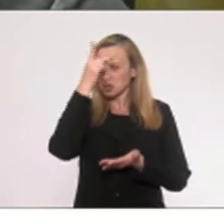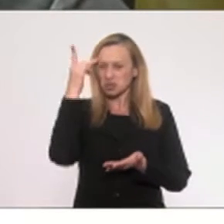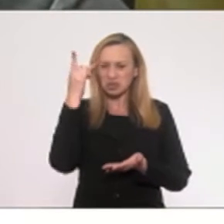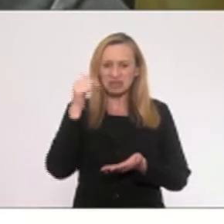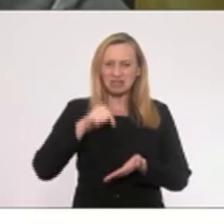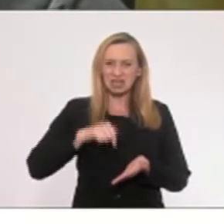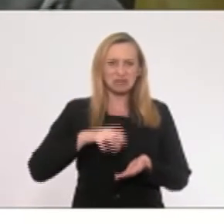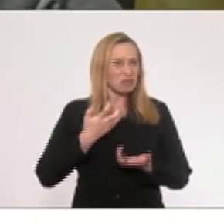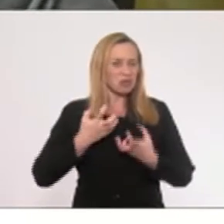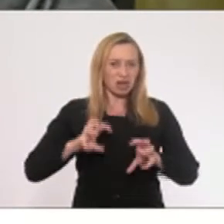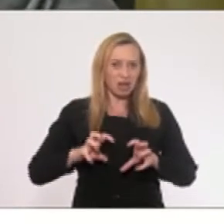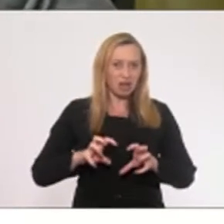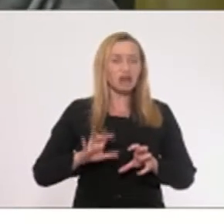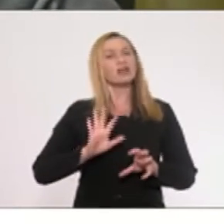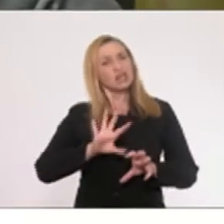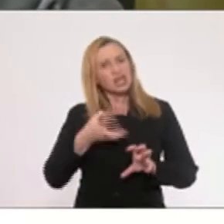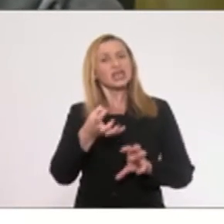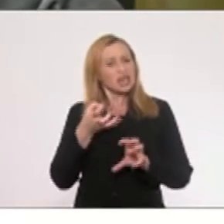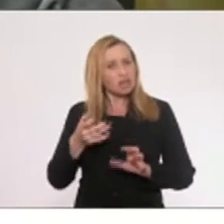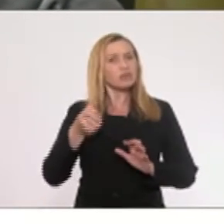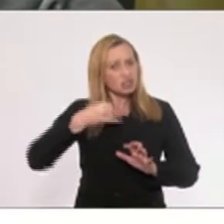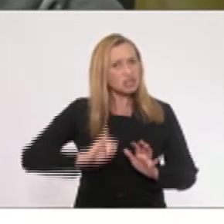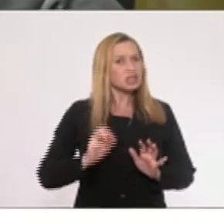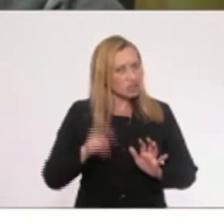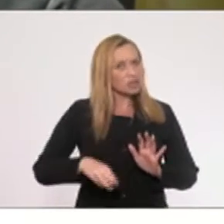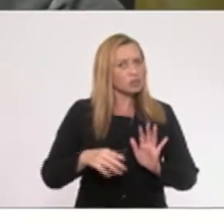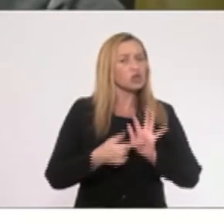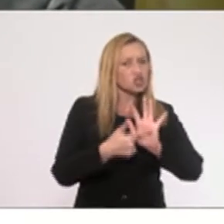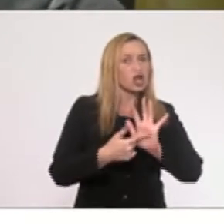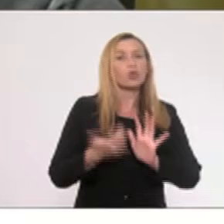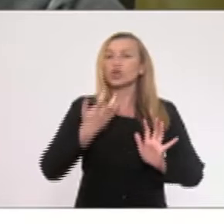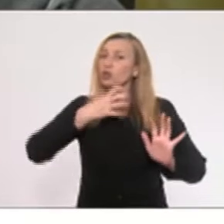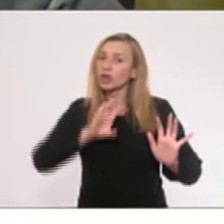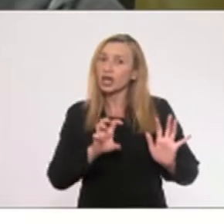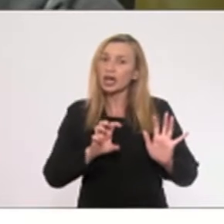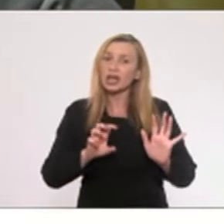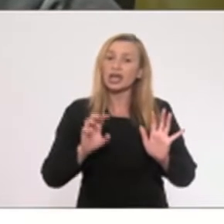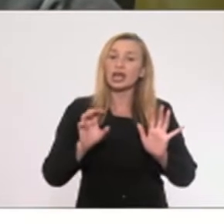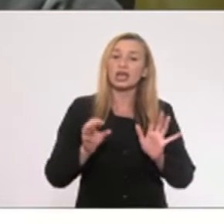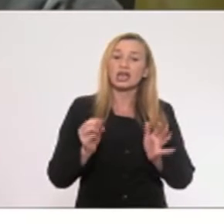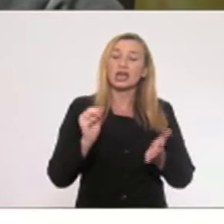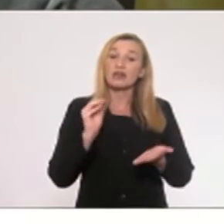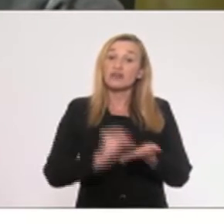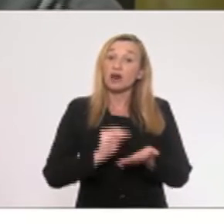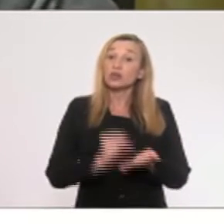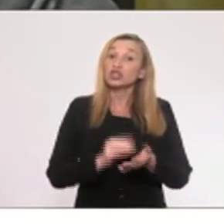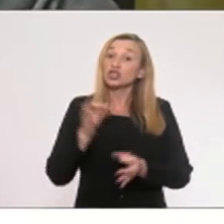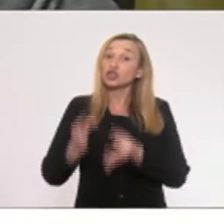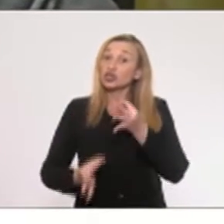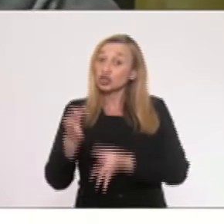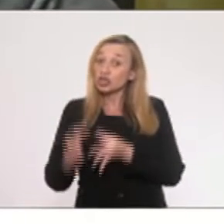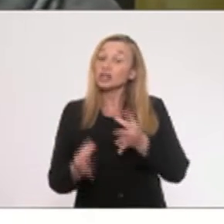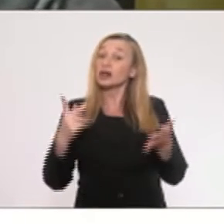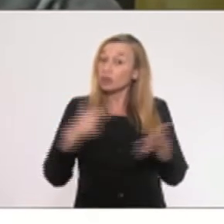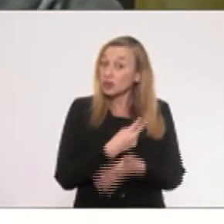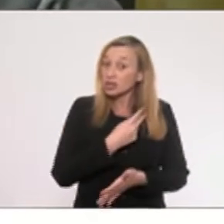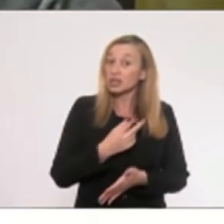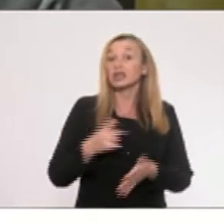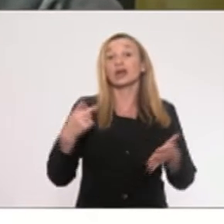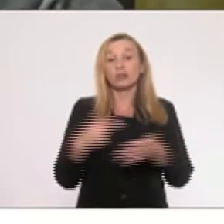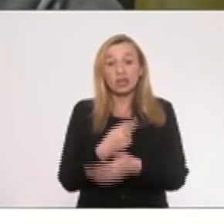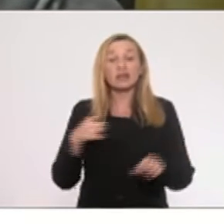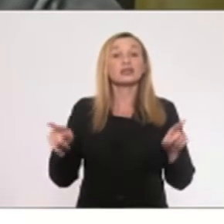Luiz Paulo. Todos nós aqui queremos transparência. O que a gente não quer é covardia e injustiça, coisa que acontece muito no